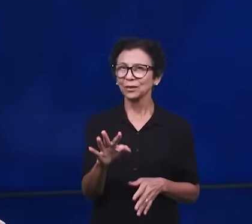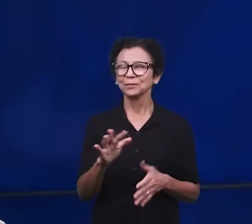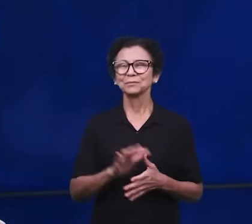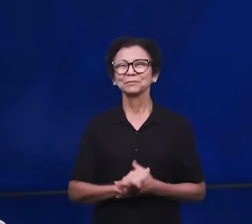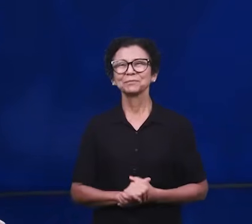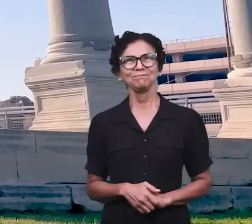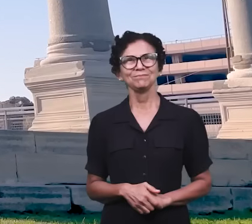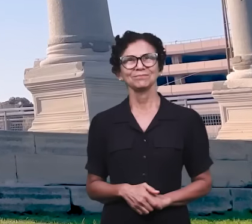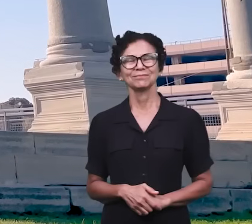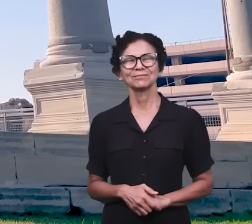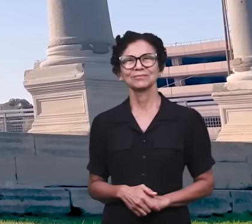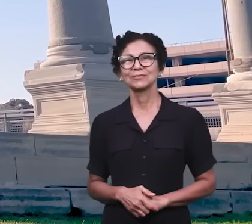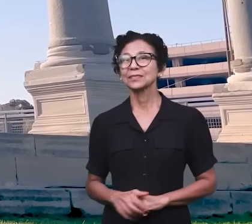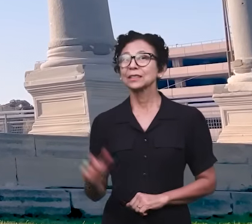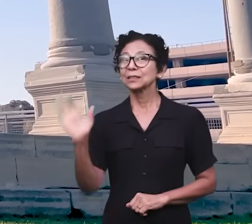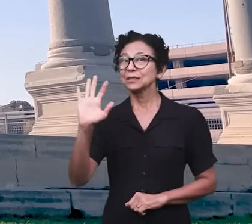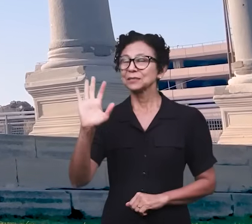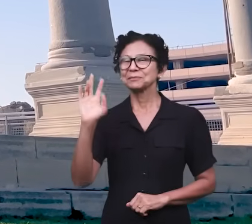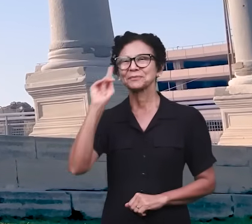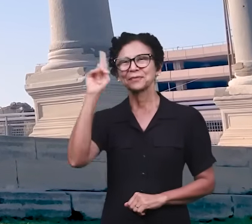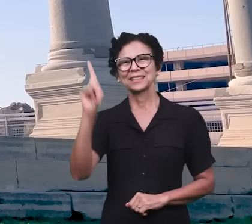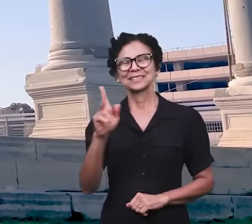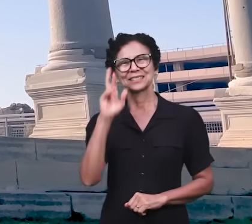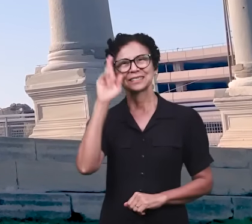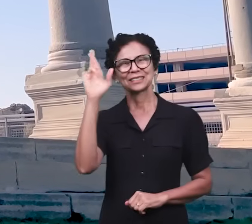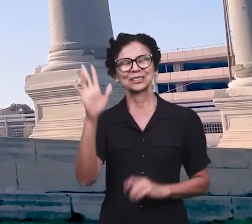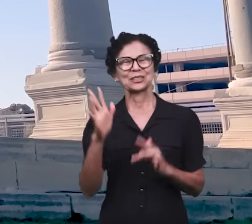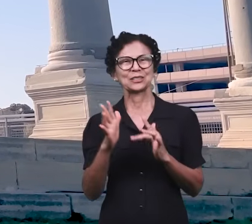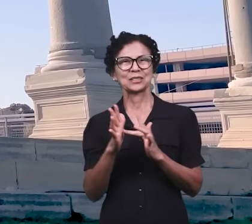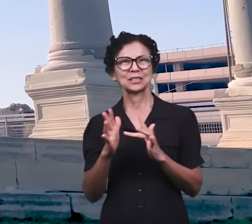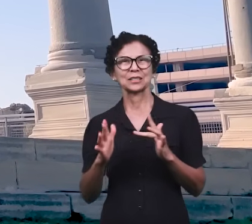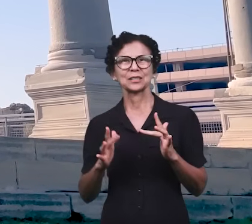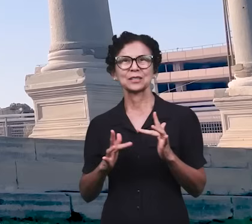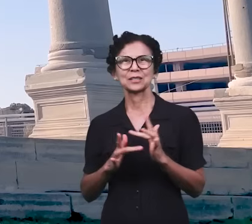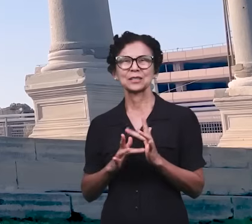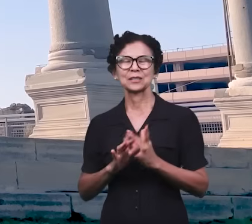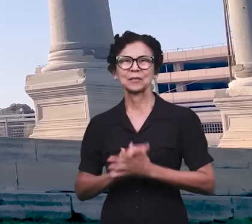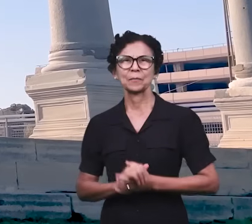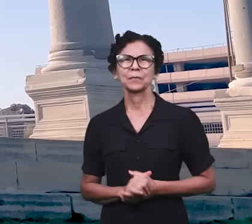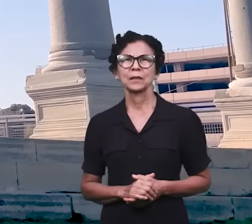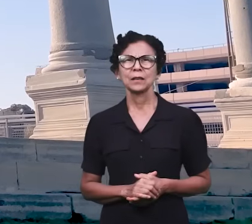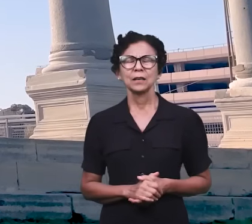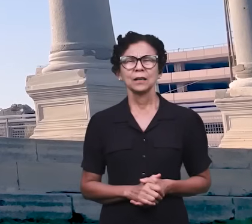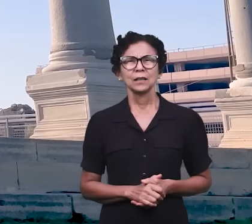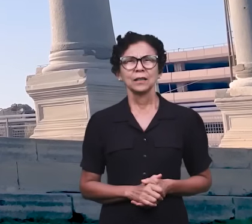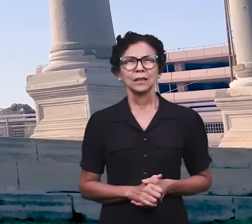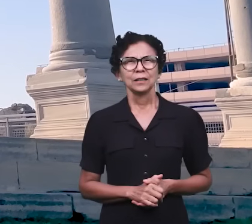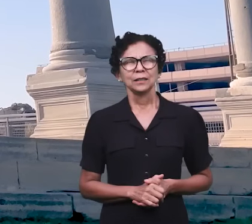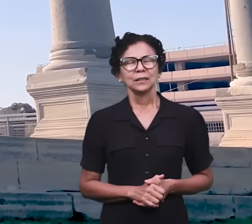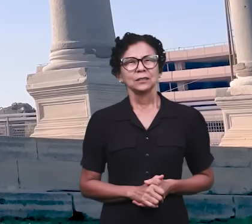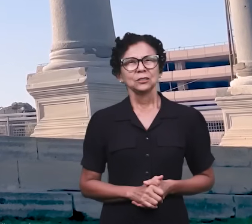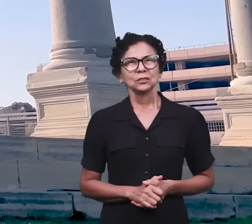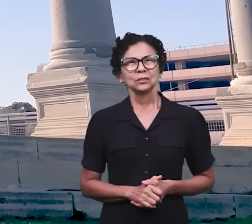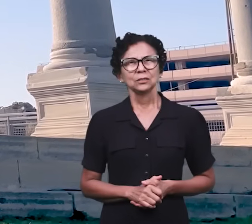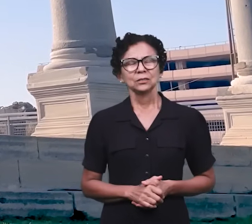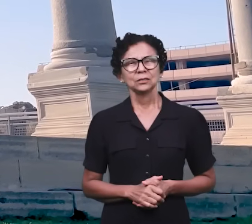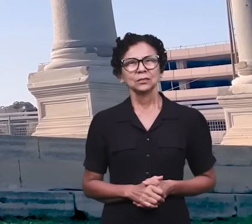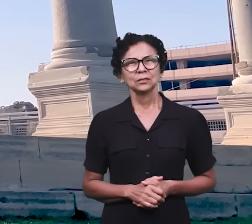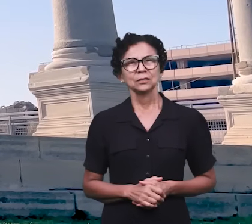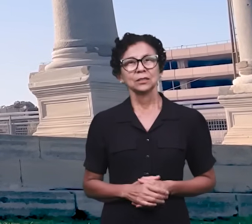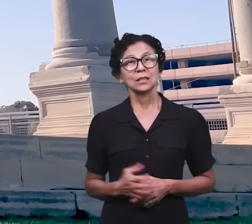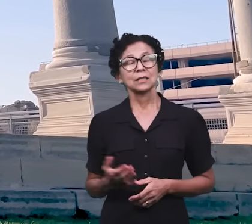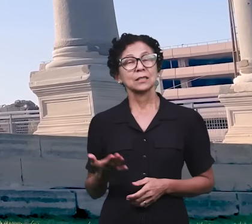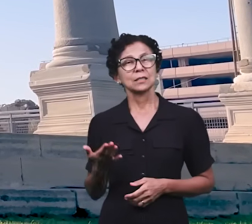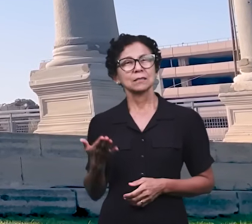com o pastor Gilson. Olá, a paz do Senhor Jesus. Nós saímos de Éfeso e chegamos agora aqui em